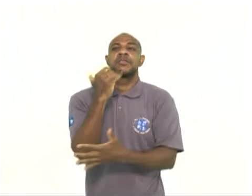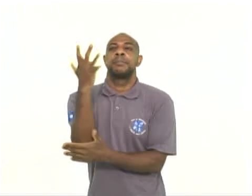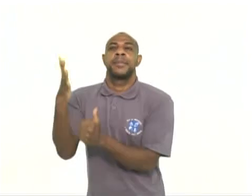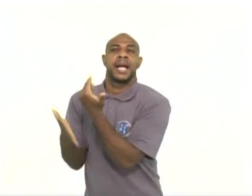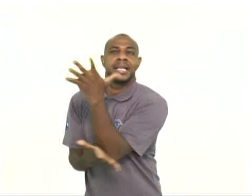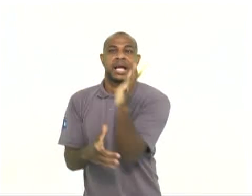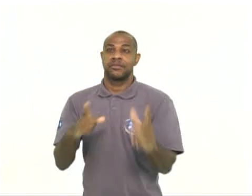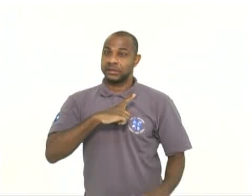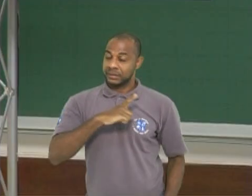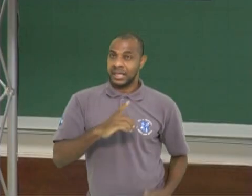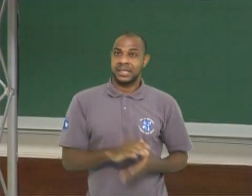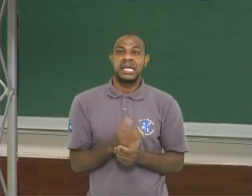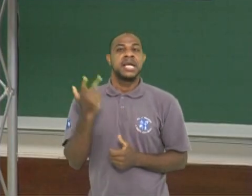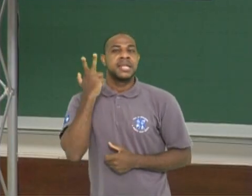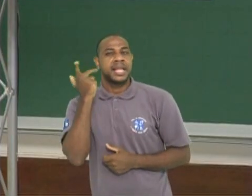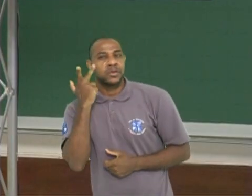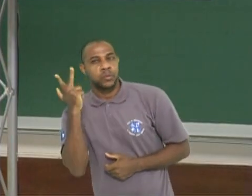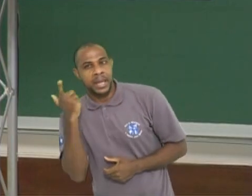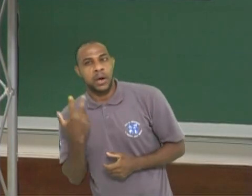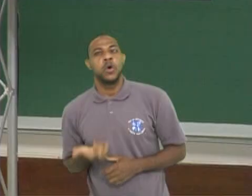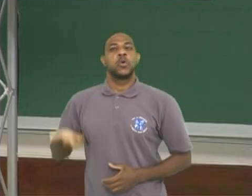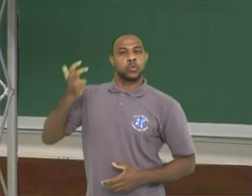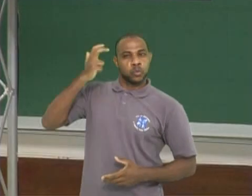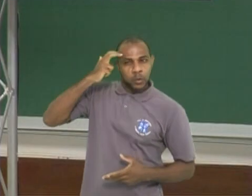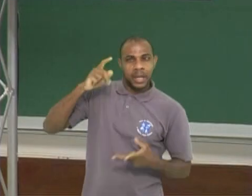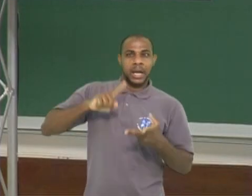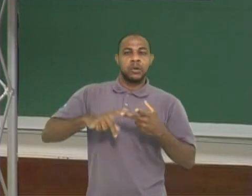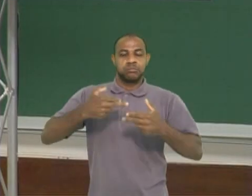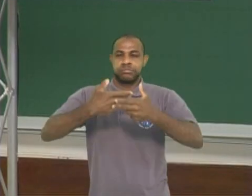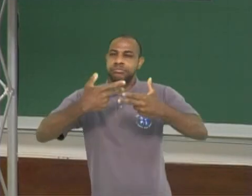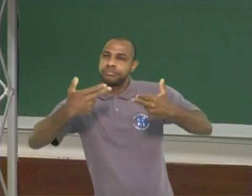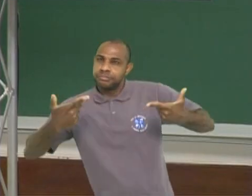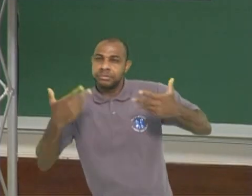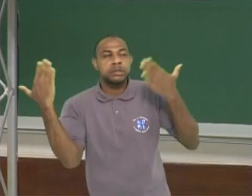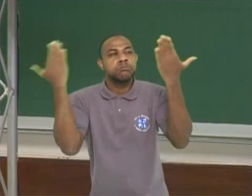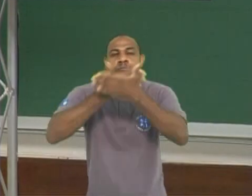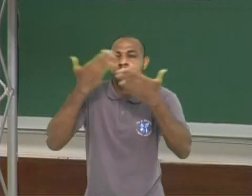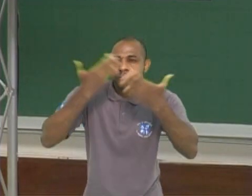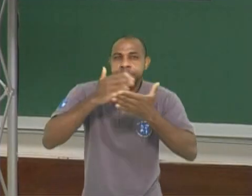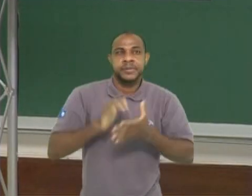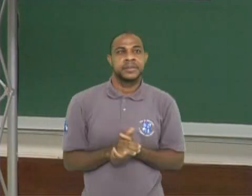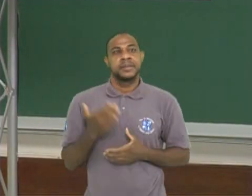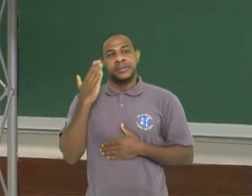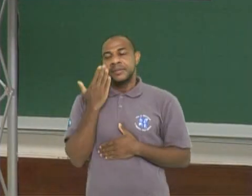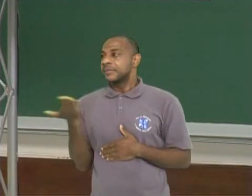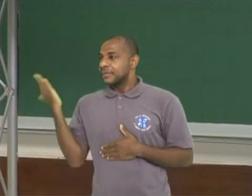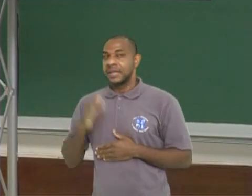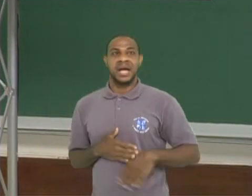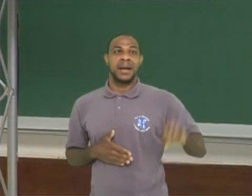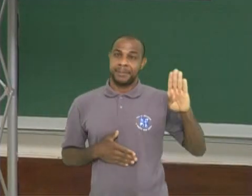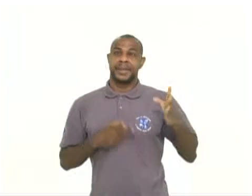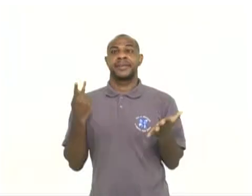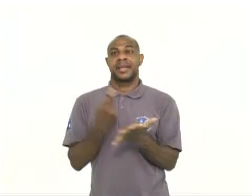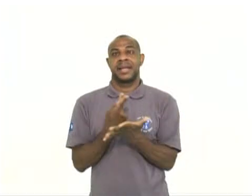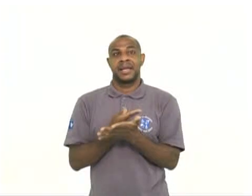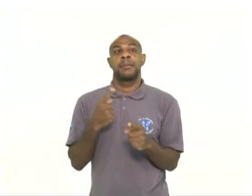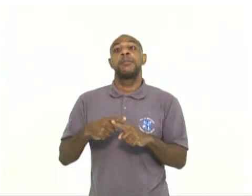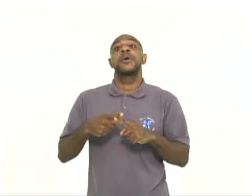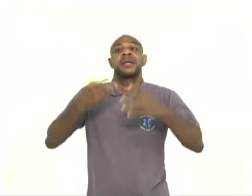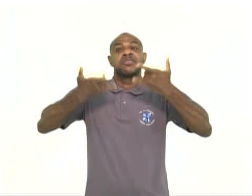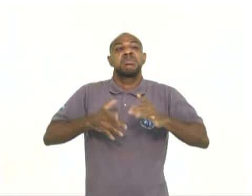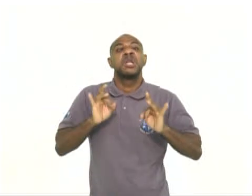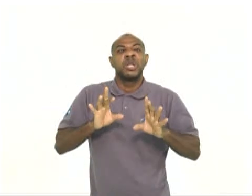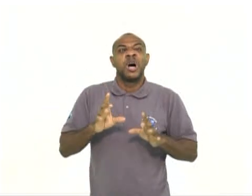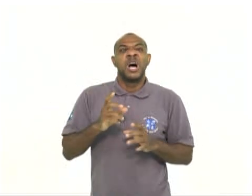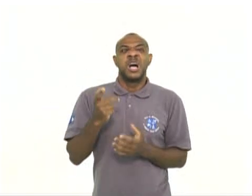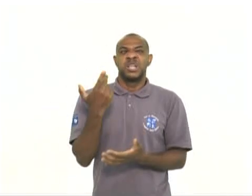que existem, natural, cultural e os elementos invisíveis, tá? Então a B está errada porque ele fala